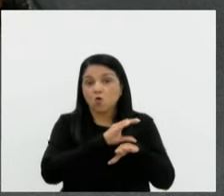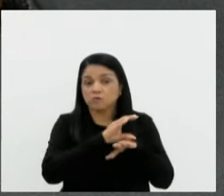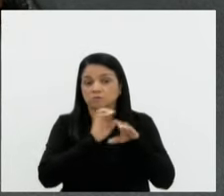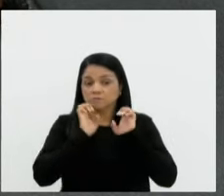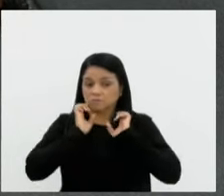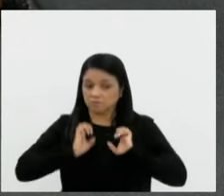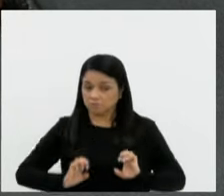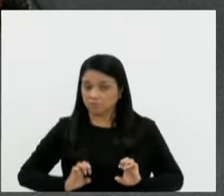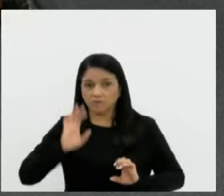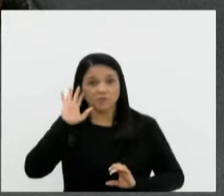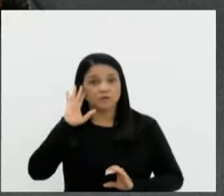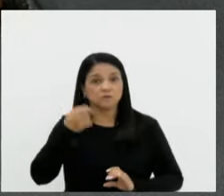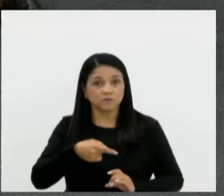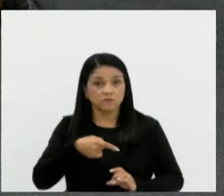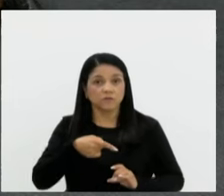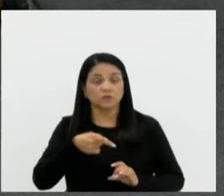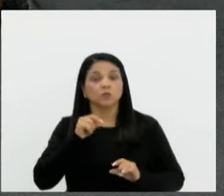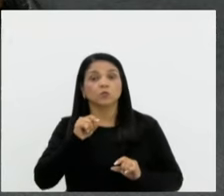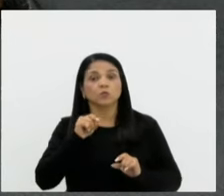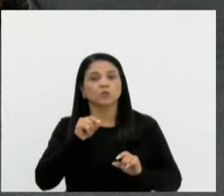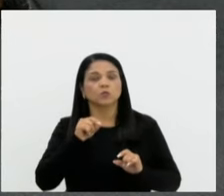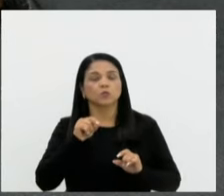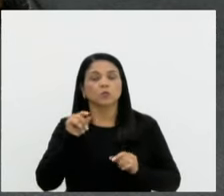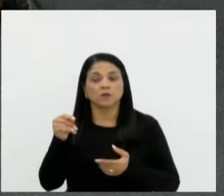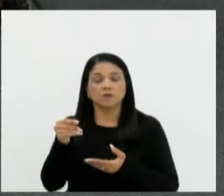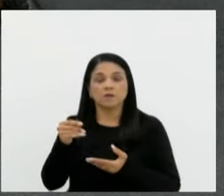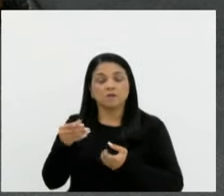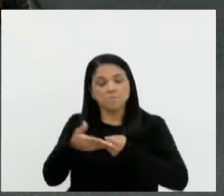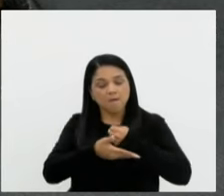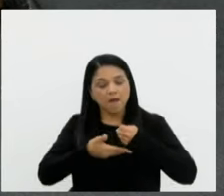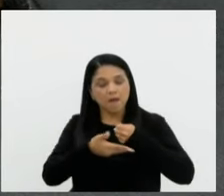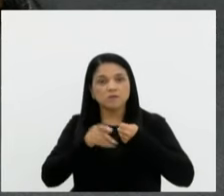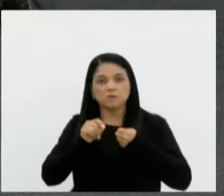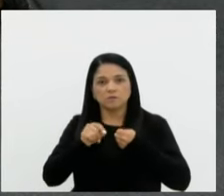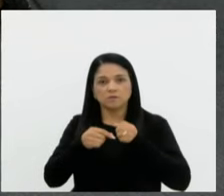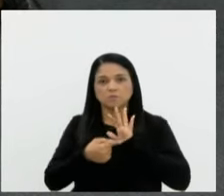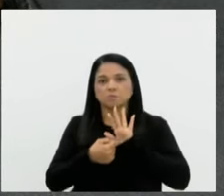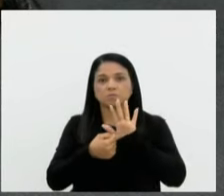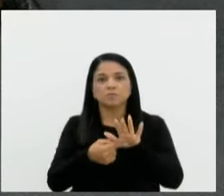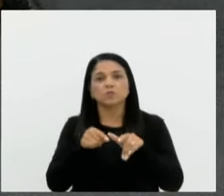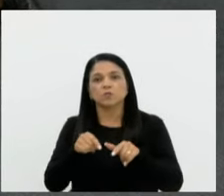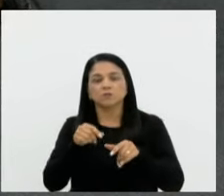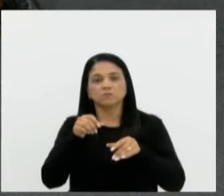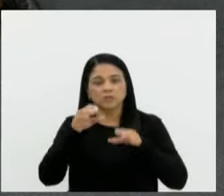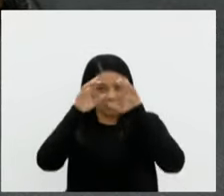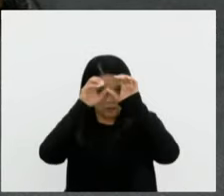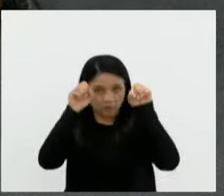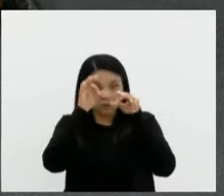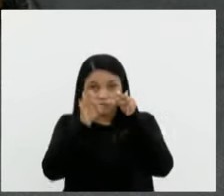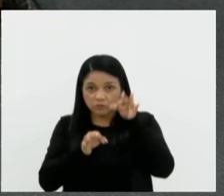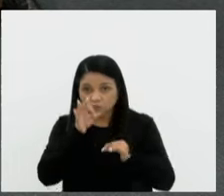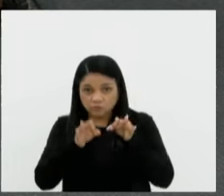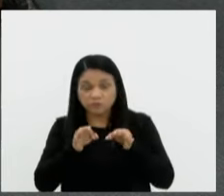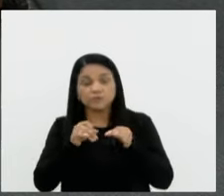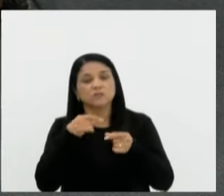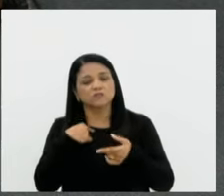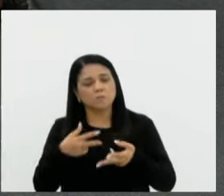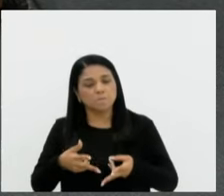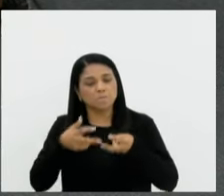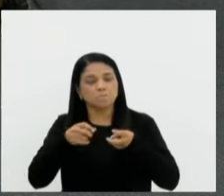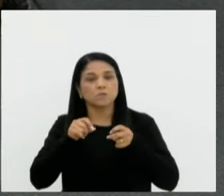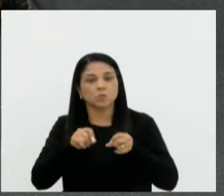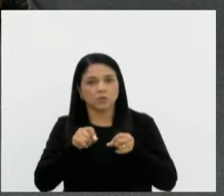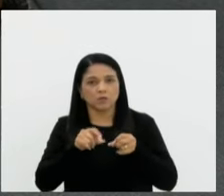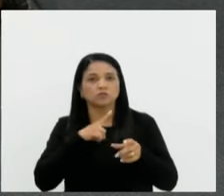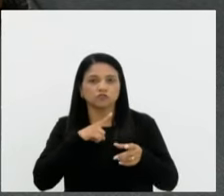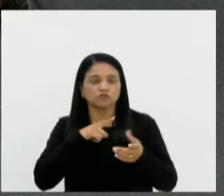gente fez foi, com base no que foi apresentado pelo Tribunal de Justiça, se posicionar. A gente viu que tinha indícios, isso foi publicado, publicizado,